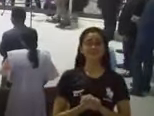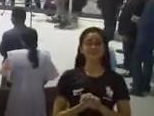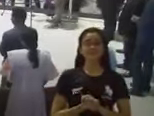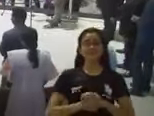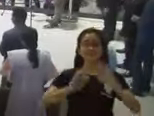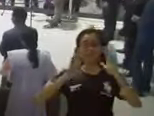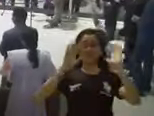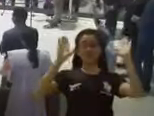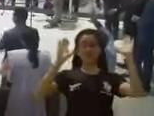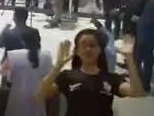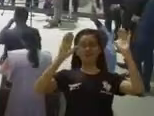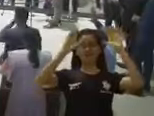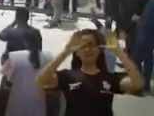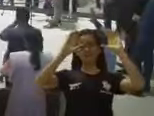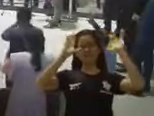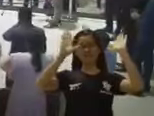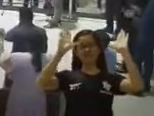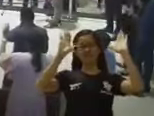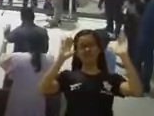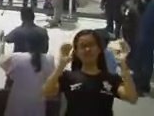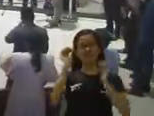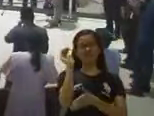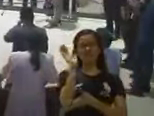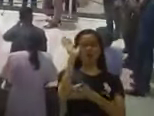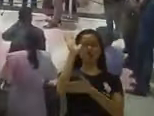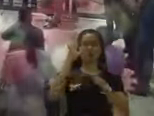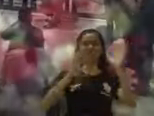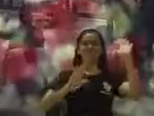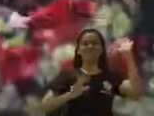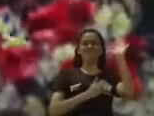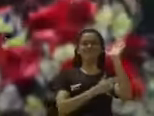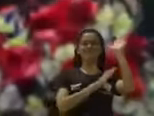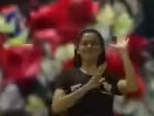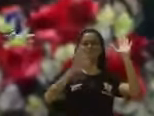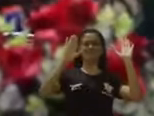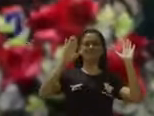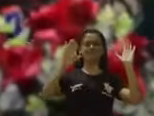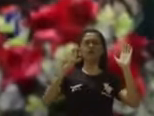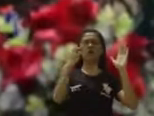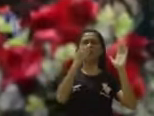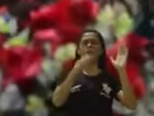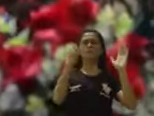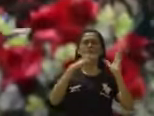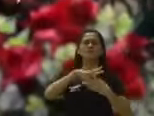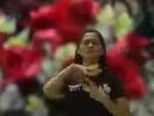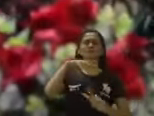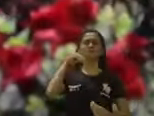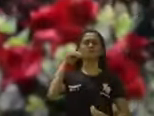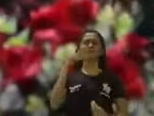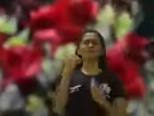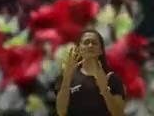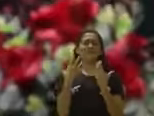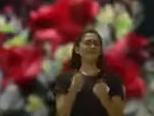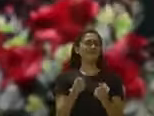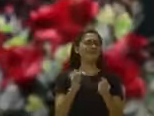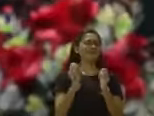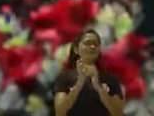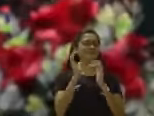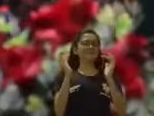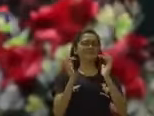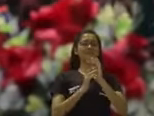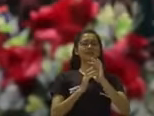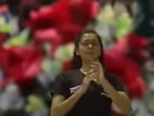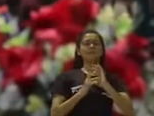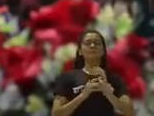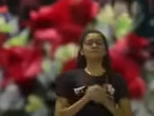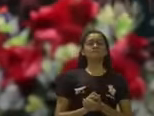Levante as suas mãos aos céus. Vamos orar por essas almas. Essa mocidade fez um